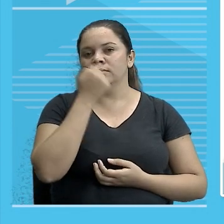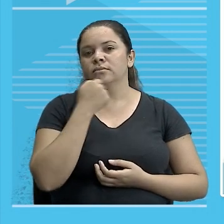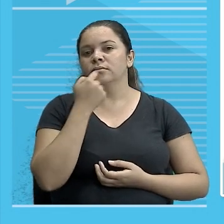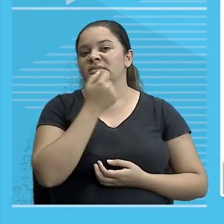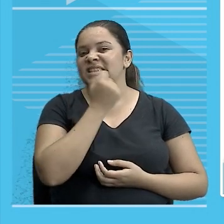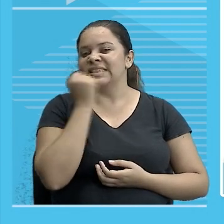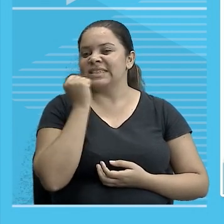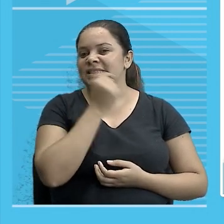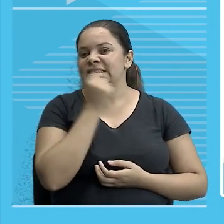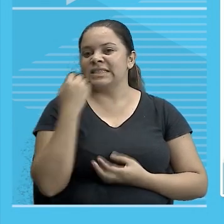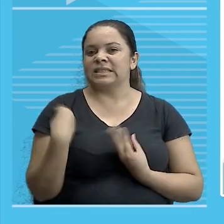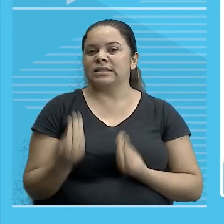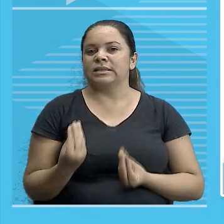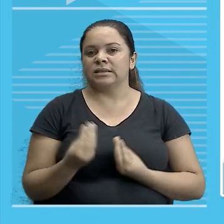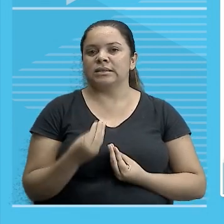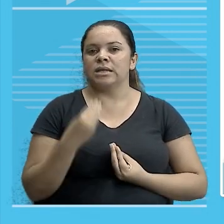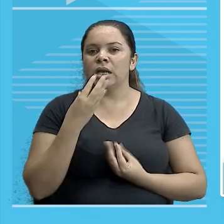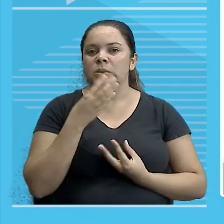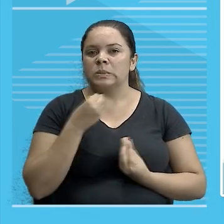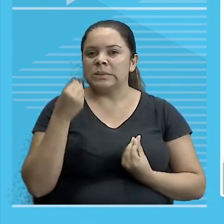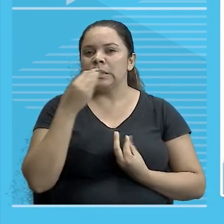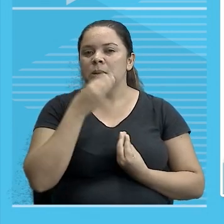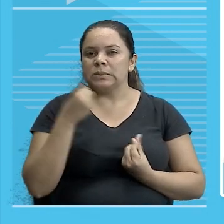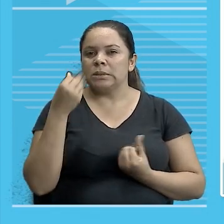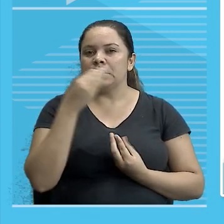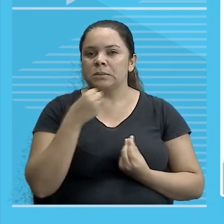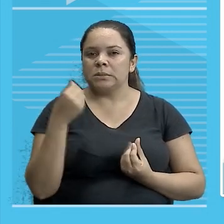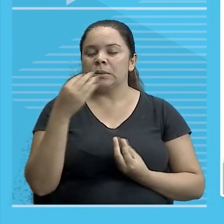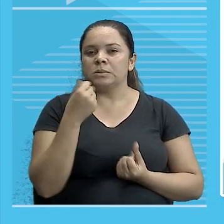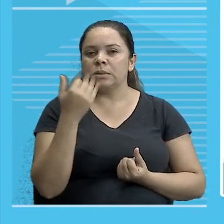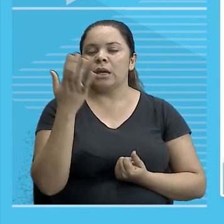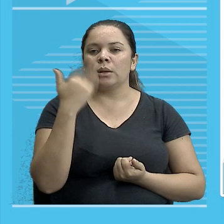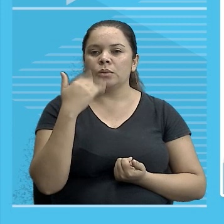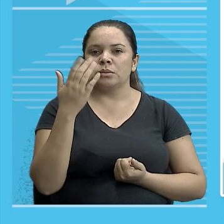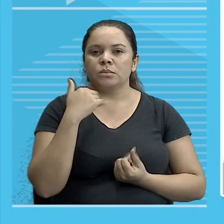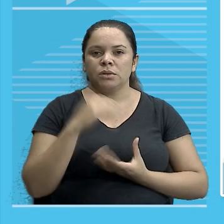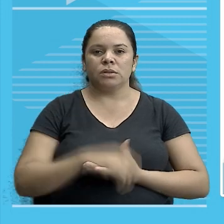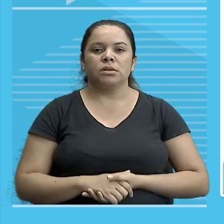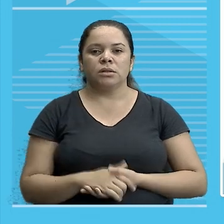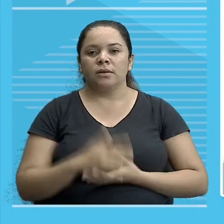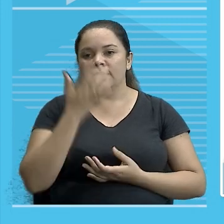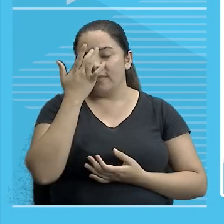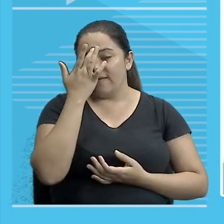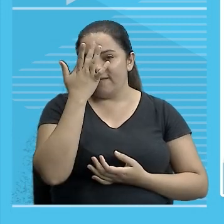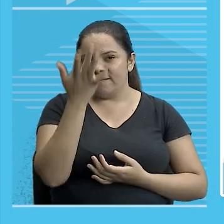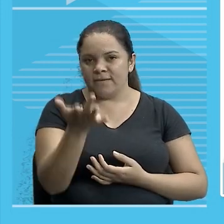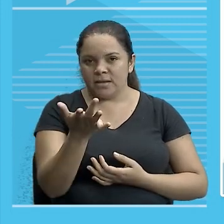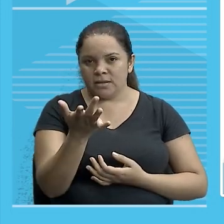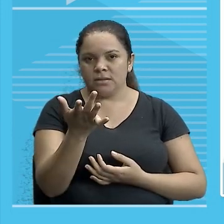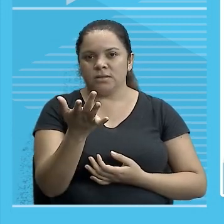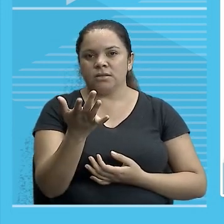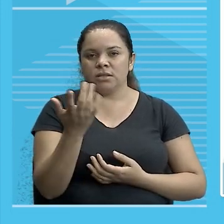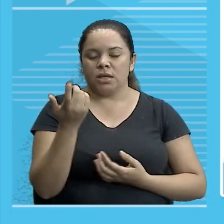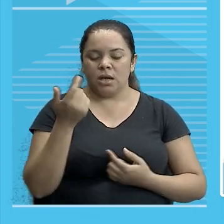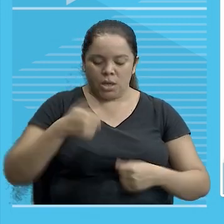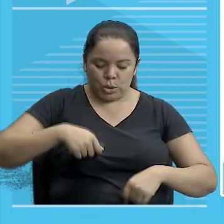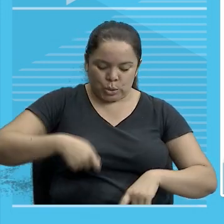quê? Para triturar o alimento, para rasgar a carne, facilitando o processo de